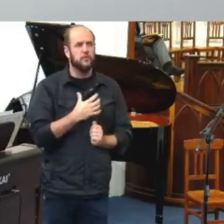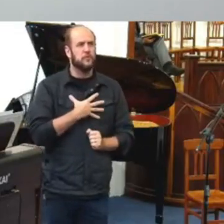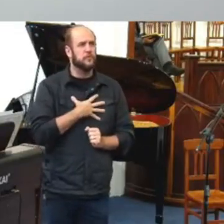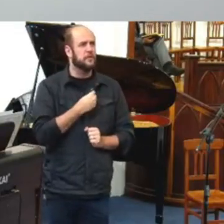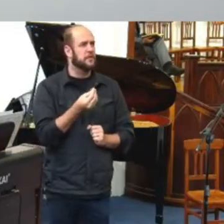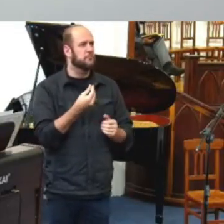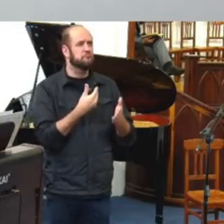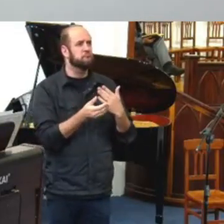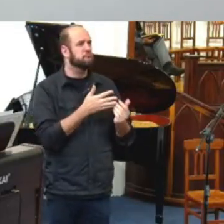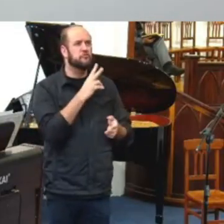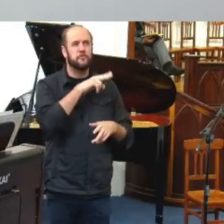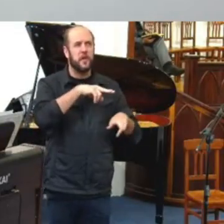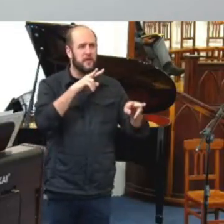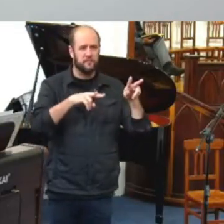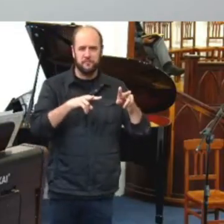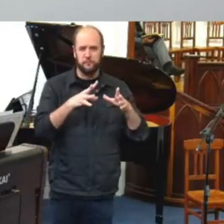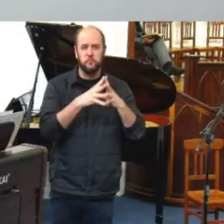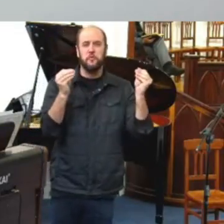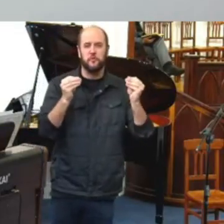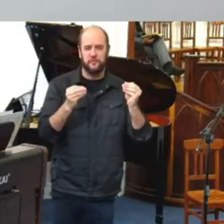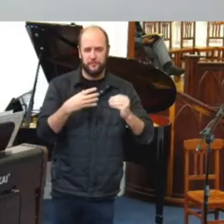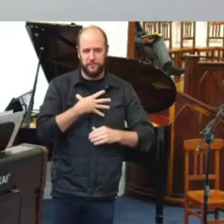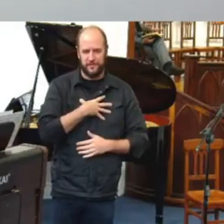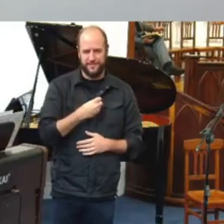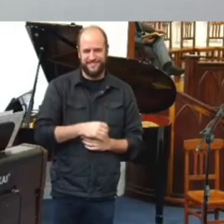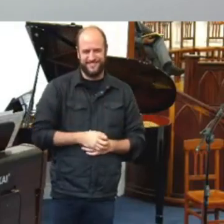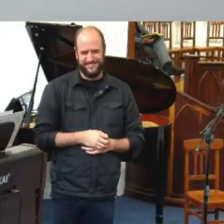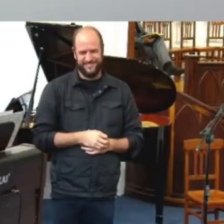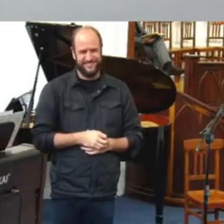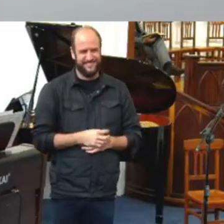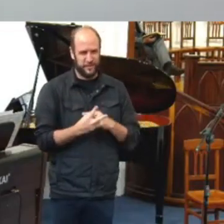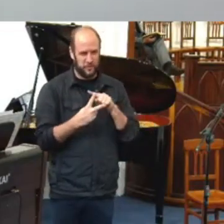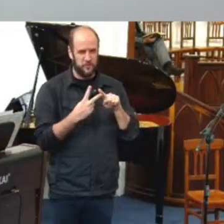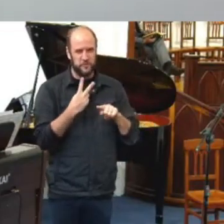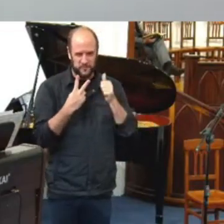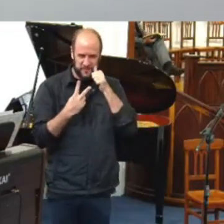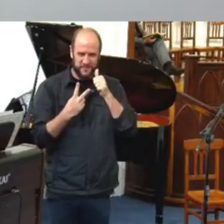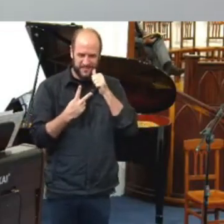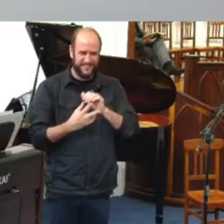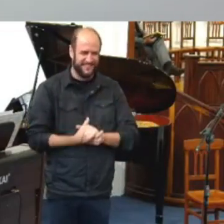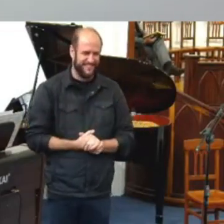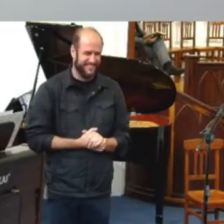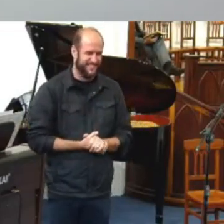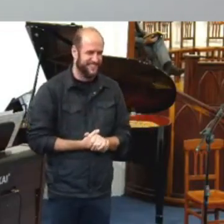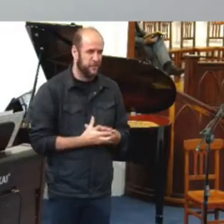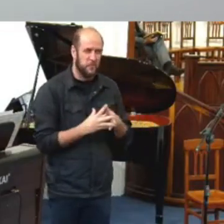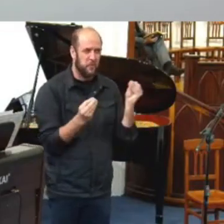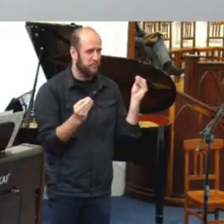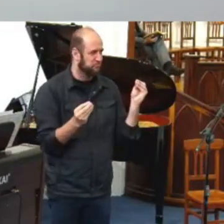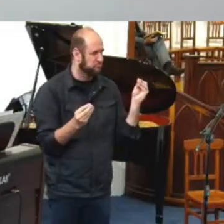Helena e Laís. Helena e Laís.